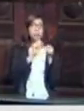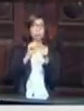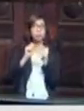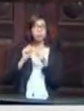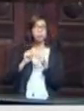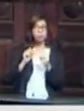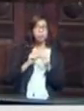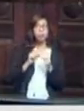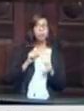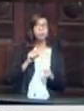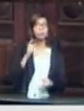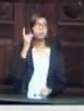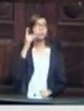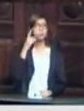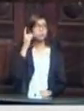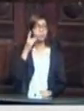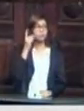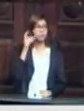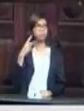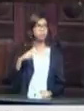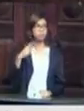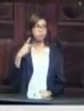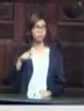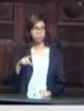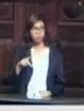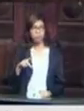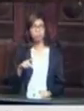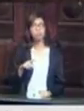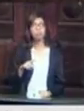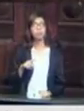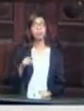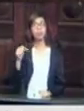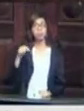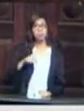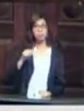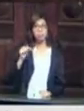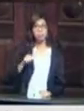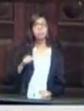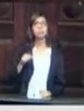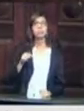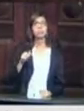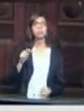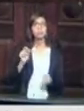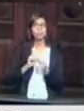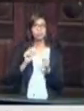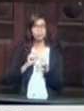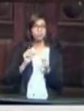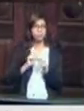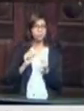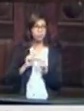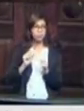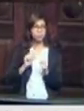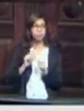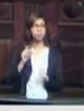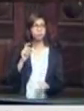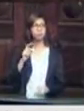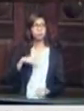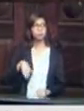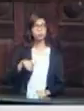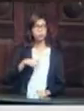comissão parlamentar de inquérito. Esta comissão parlamentar de inquérito,